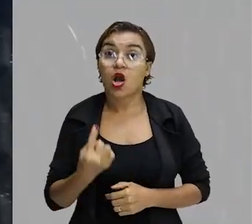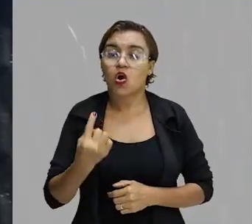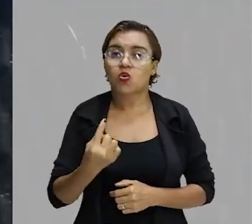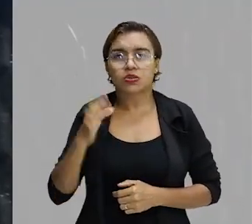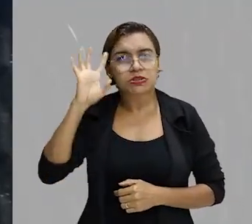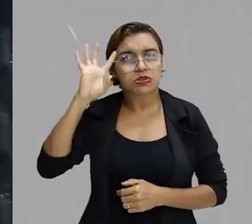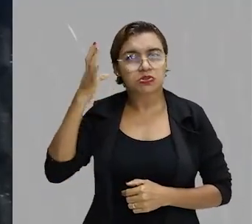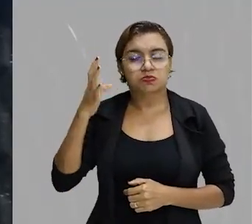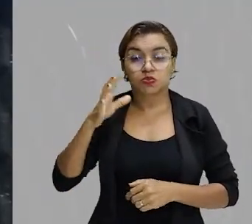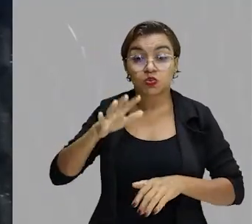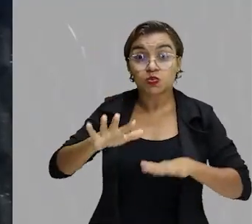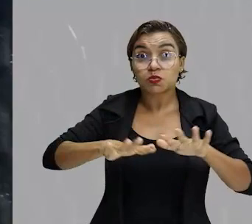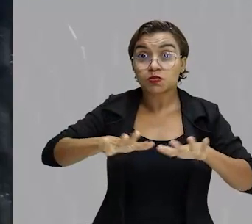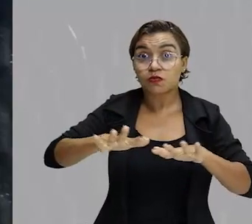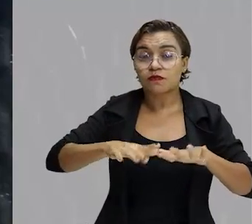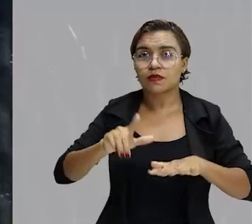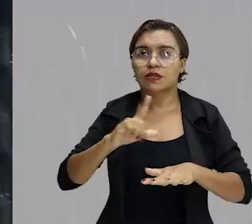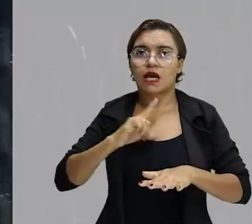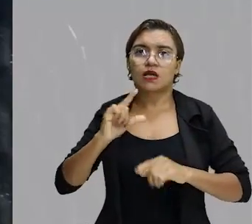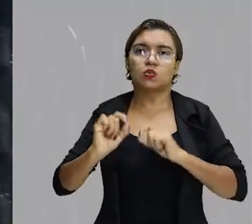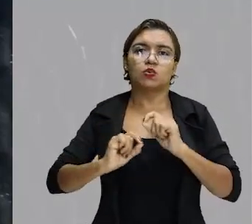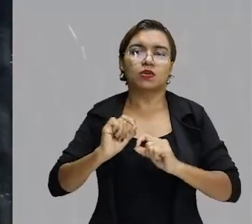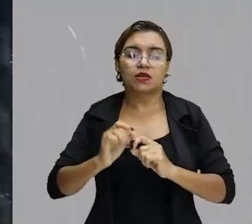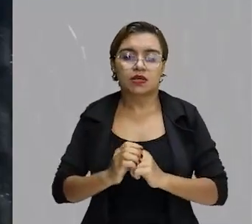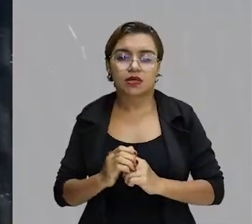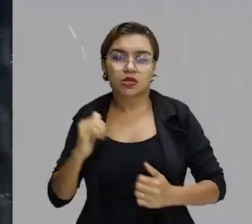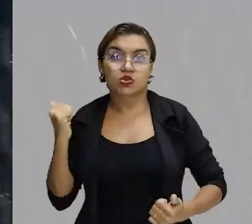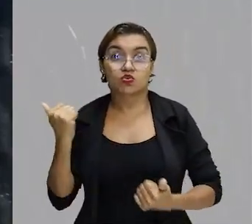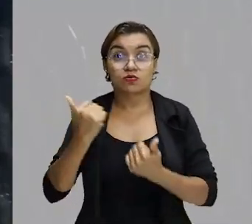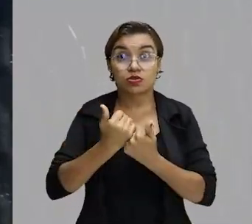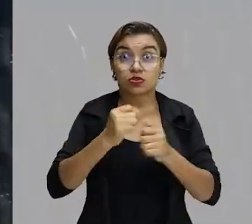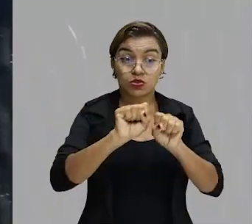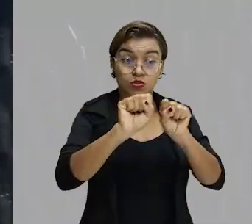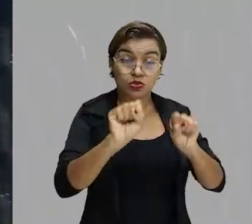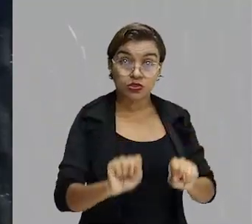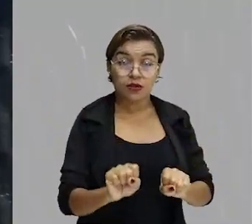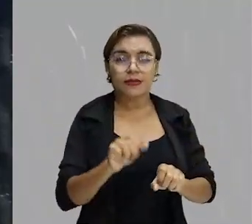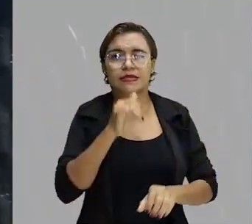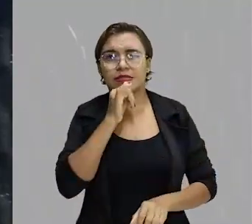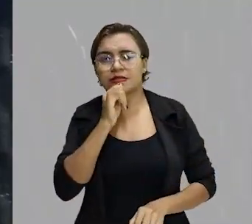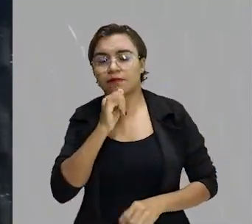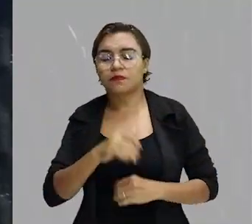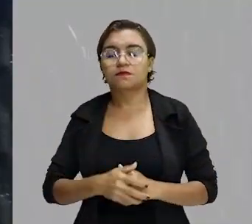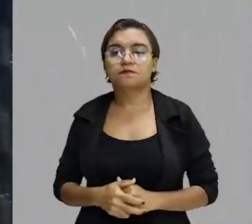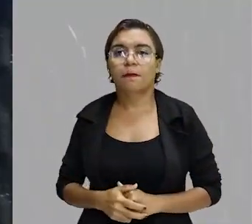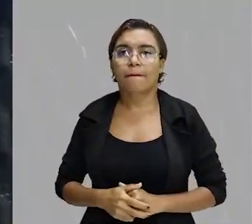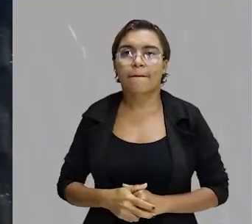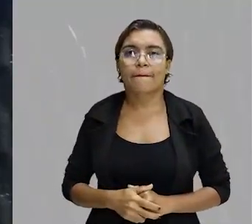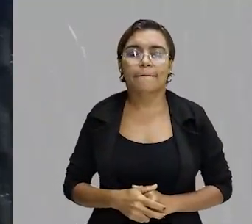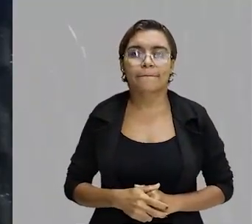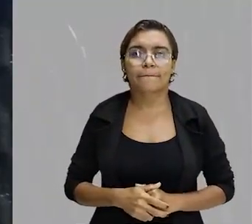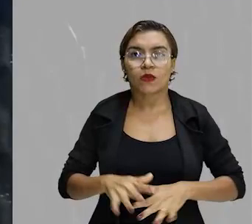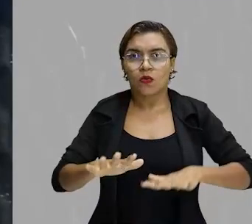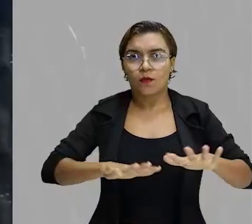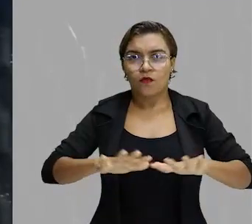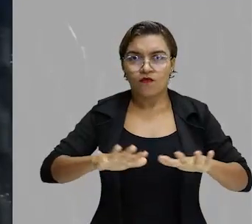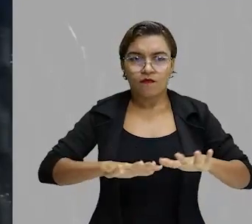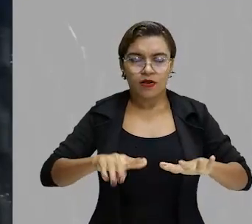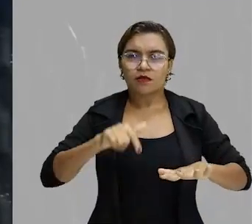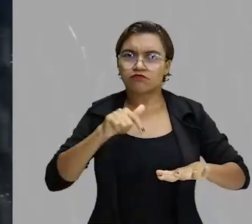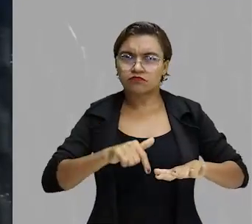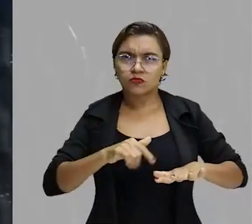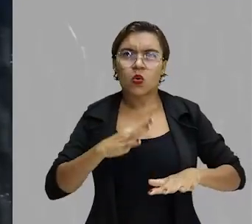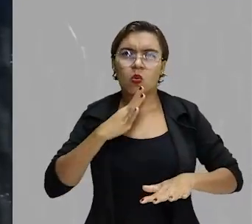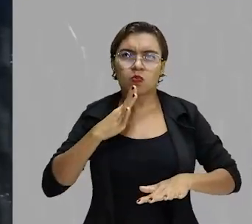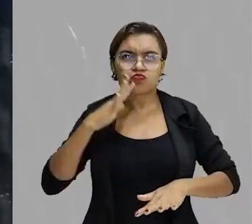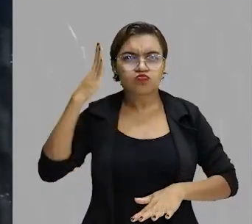grupo, para esse movimento, reside na substituição do sistema por outro. Vou te dar um exemplo. Tem um movimento que ficou muito famoso